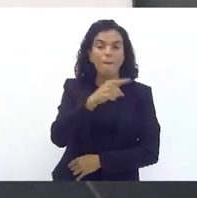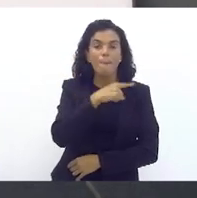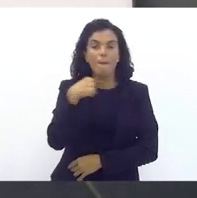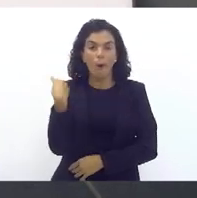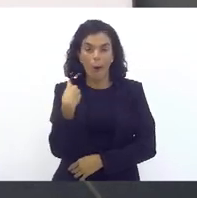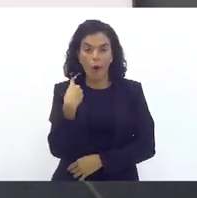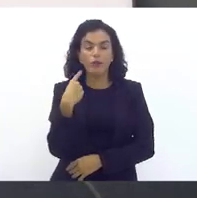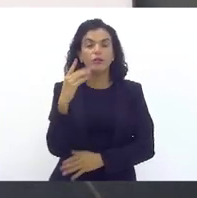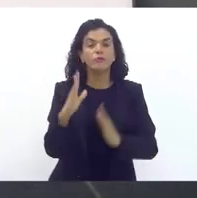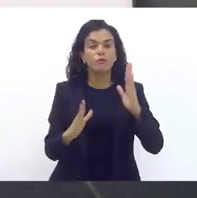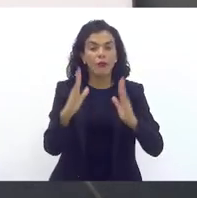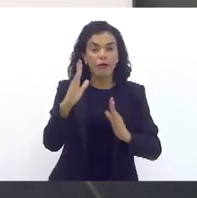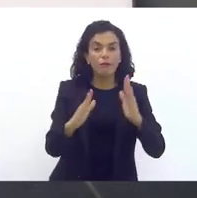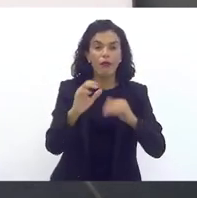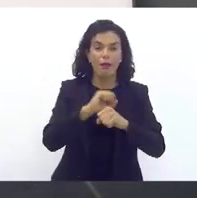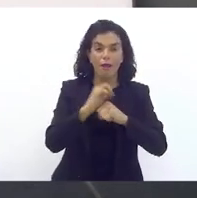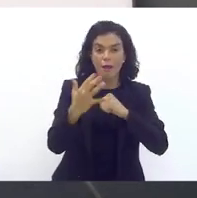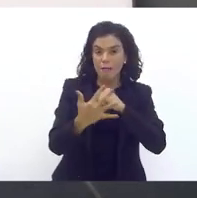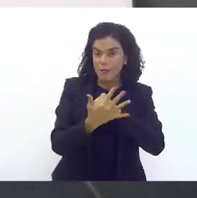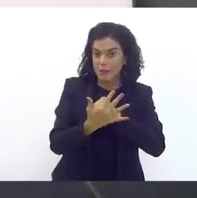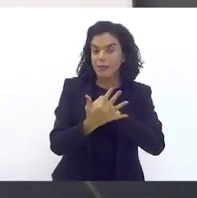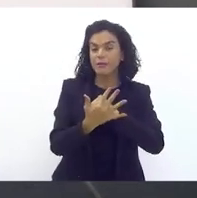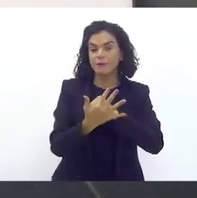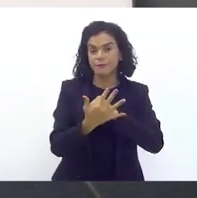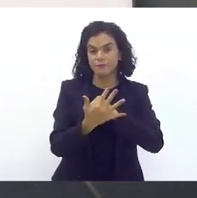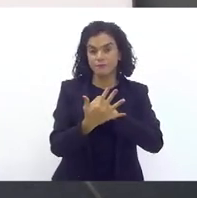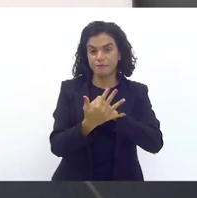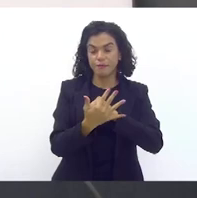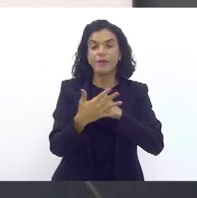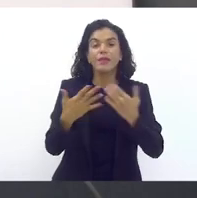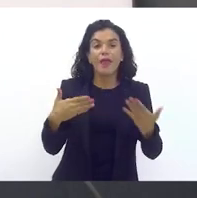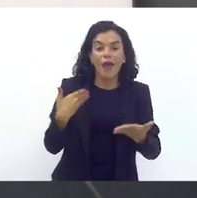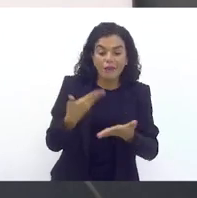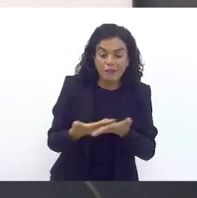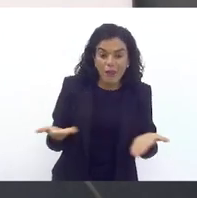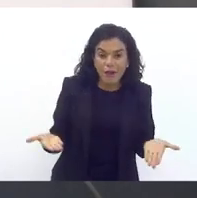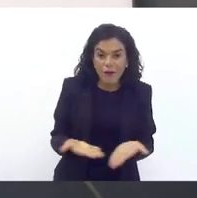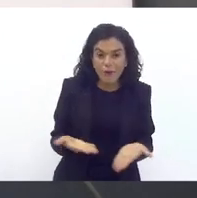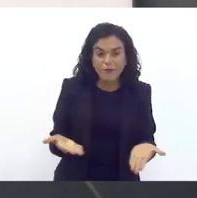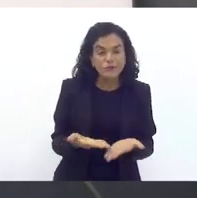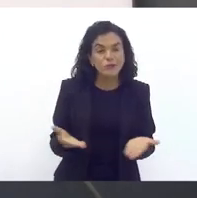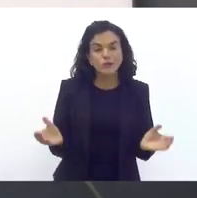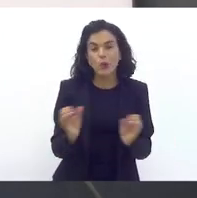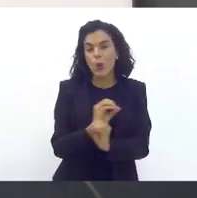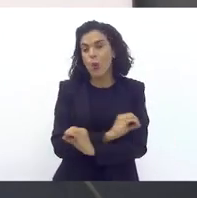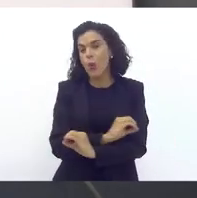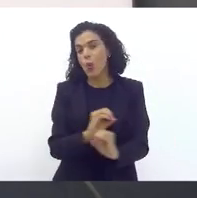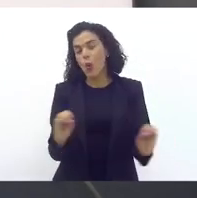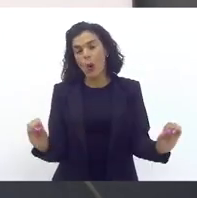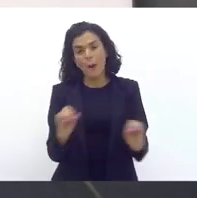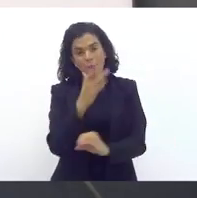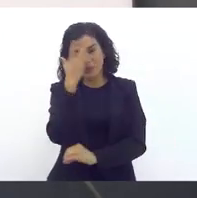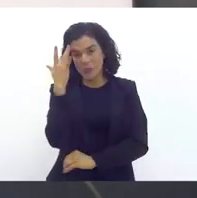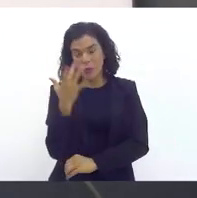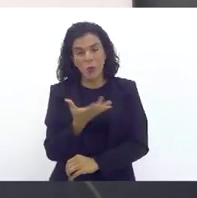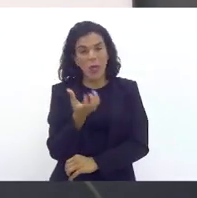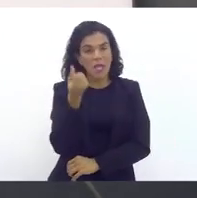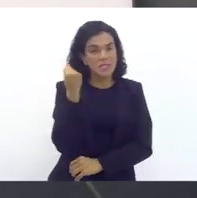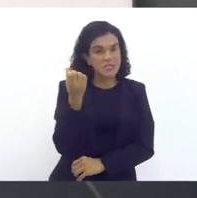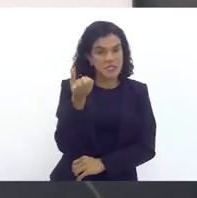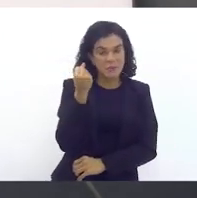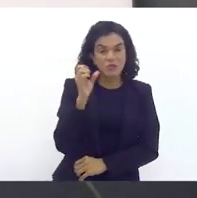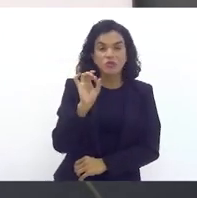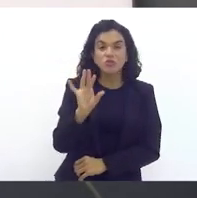que morreu em serviço ativo presencial por Covid confirmada. E até hoje, ninguém foi contemplado. Só na